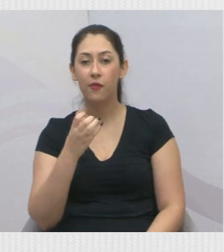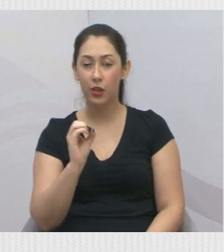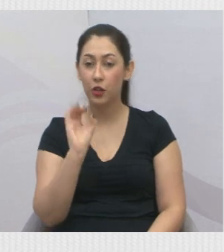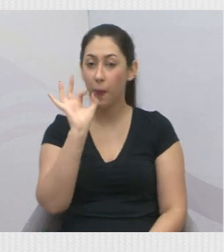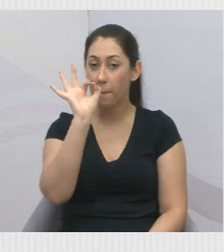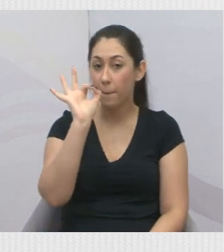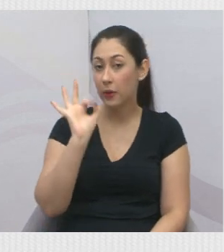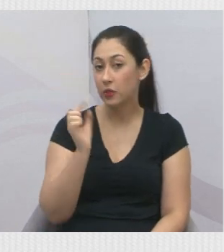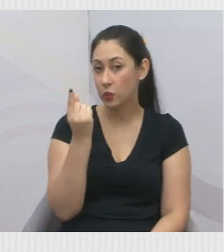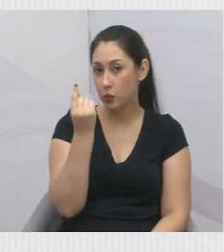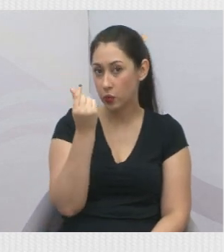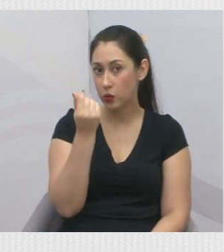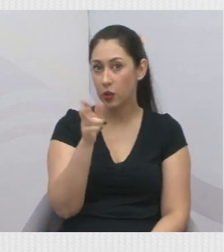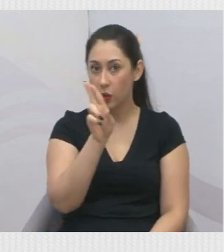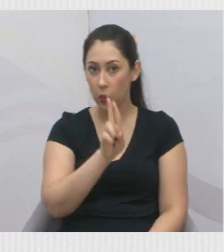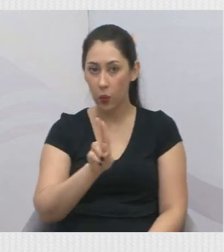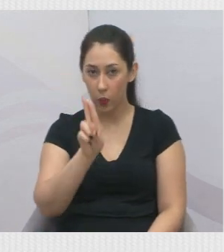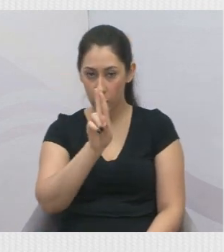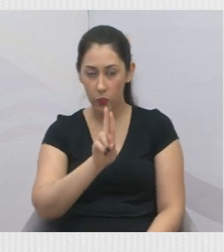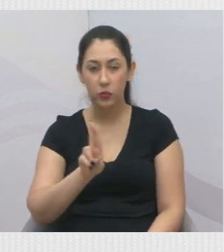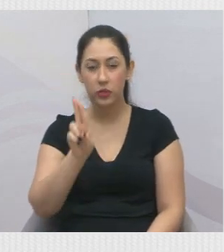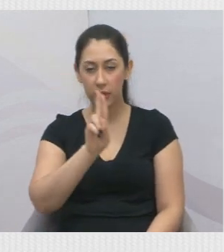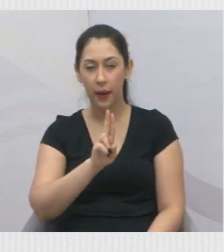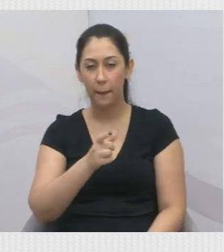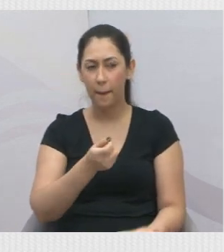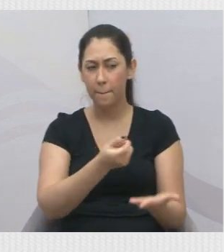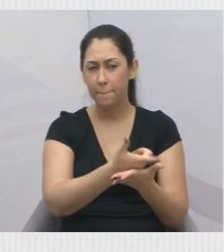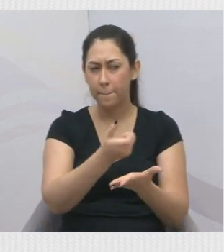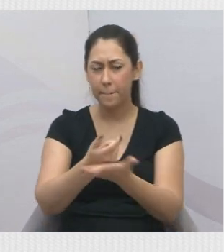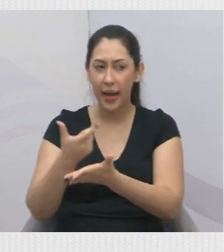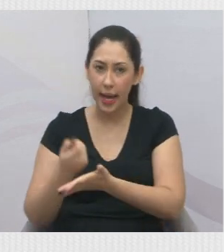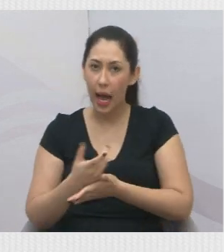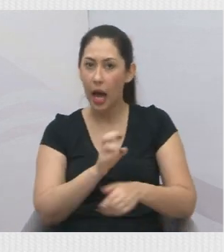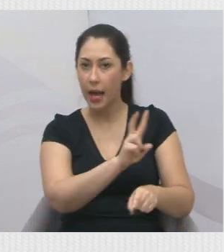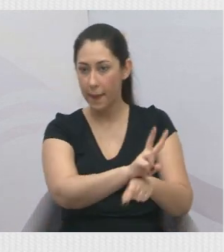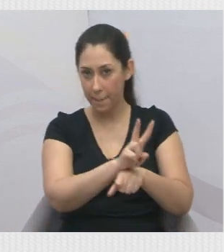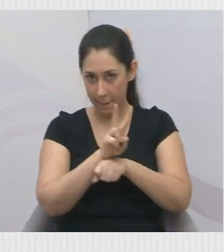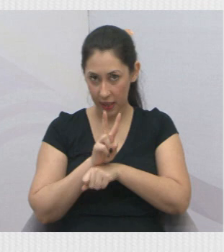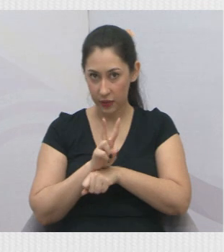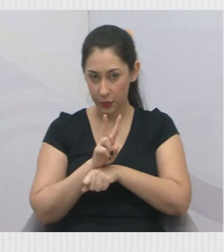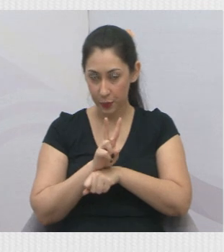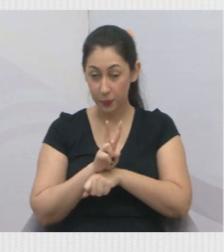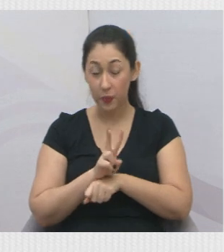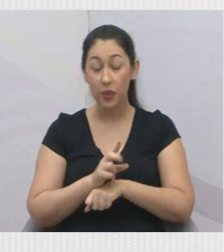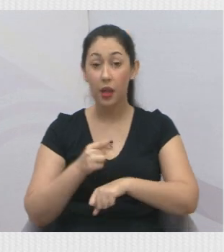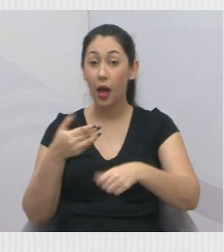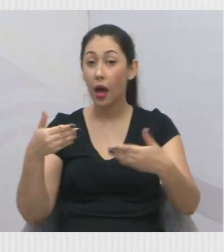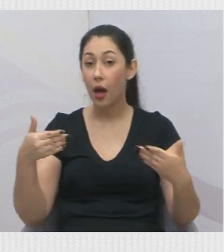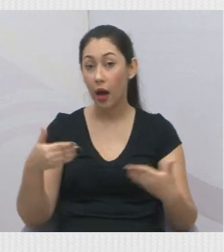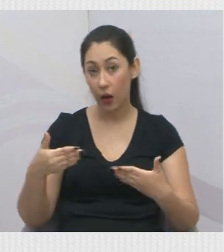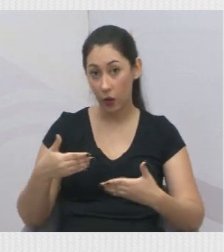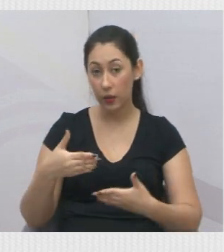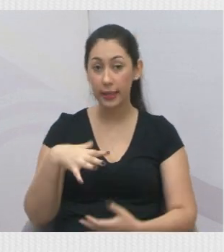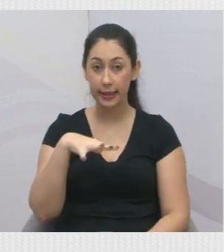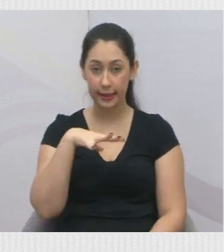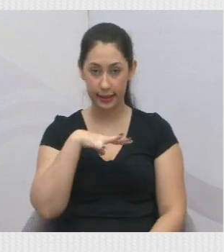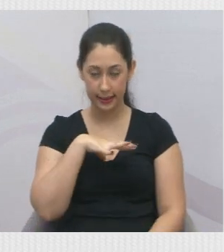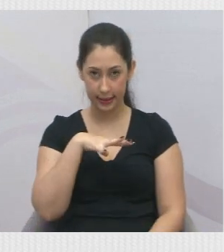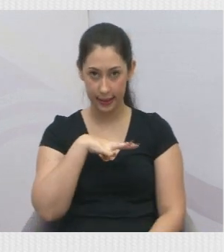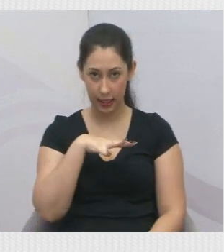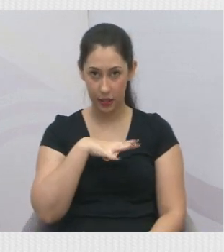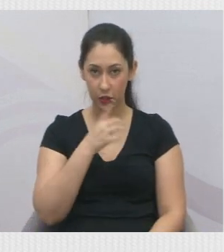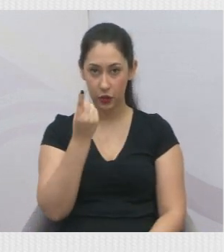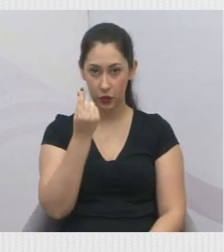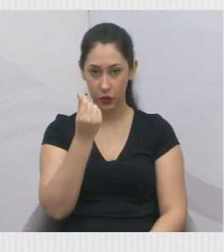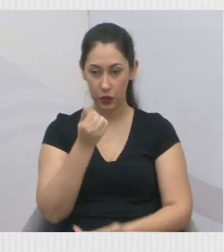receita corrente líquida para contrair financiamentos e empréstimos. Neste momento, o município, sobre a receita